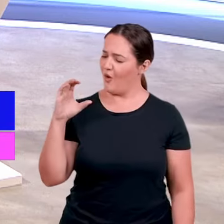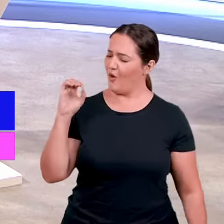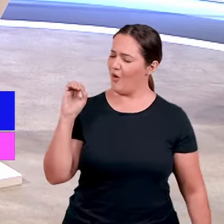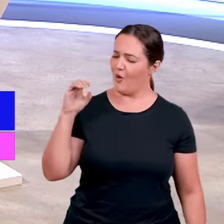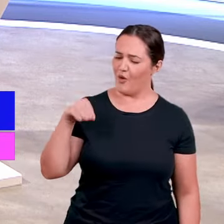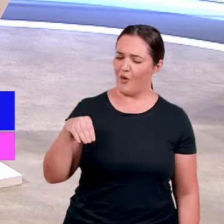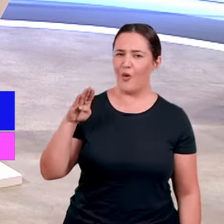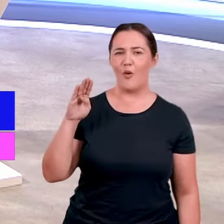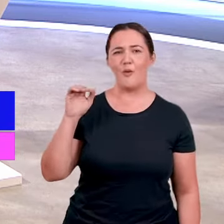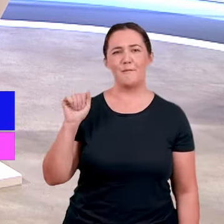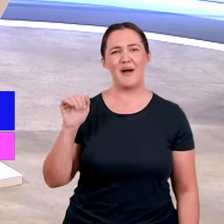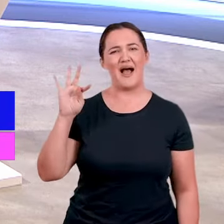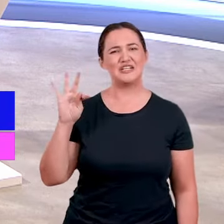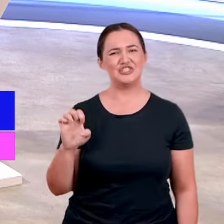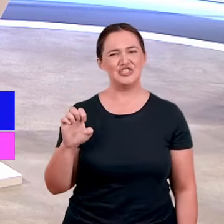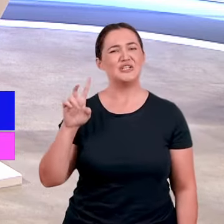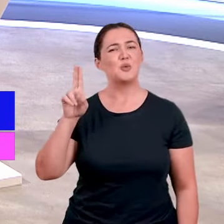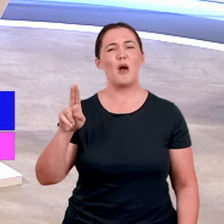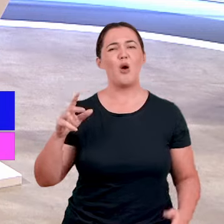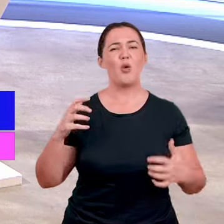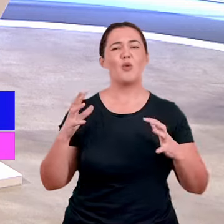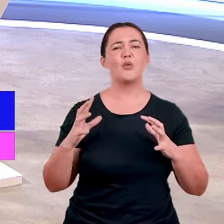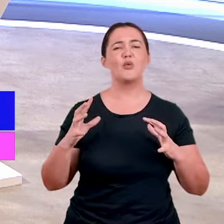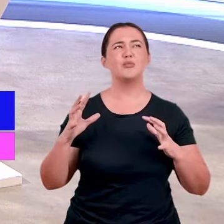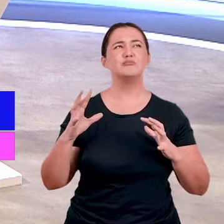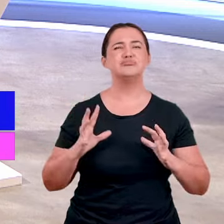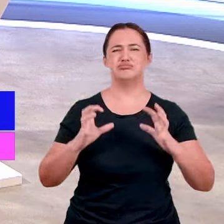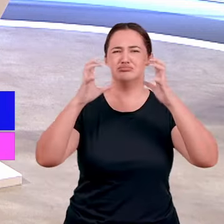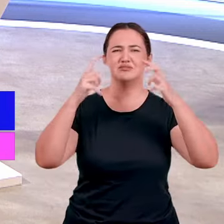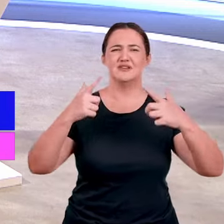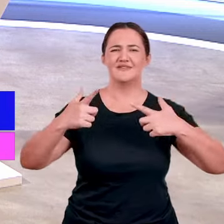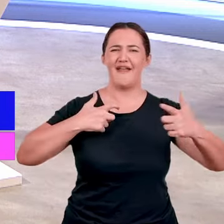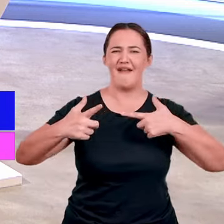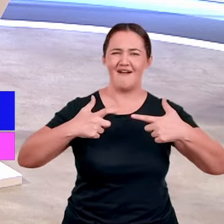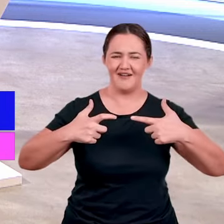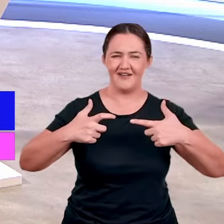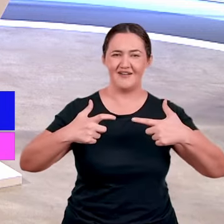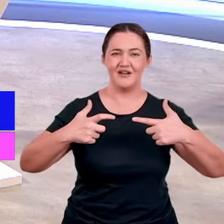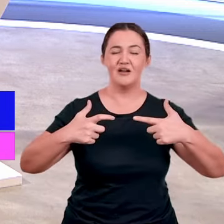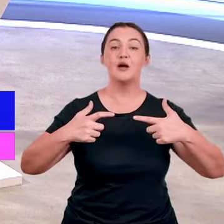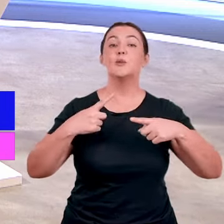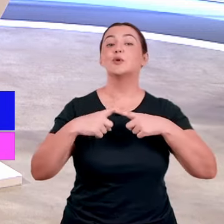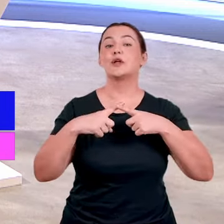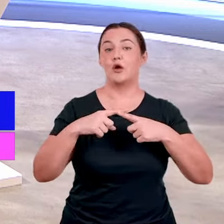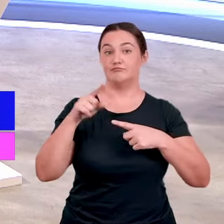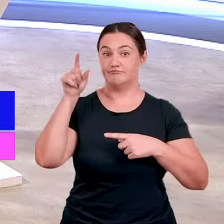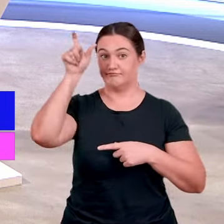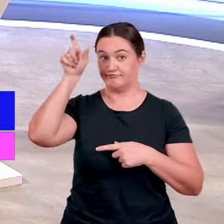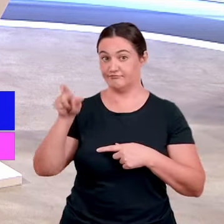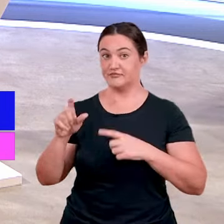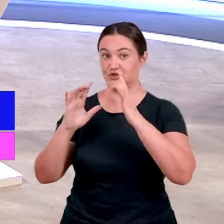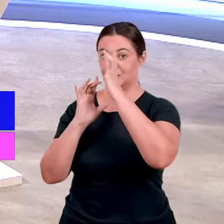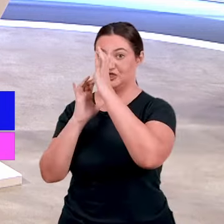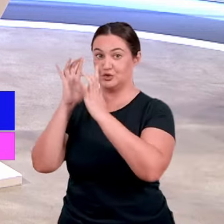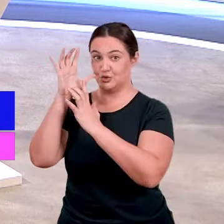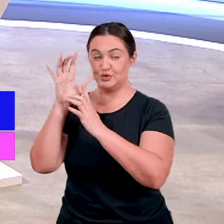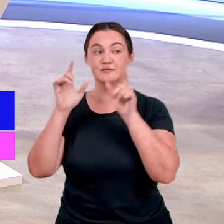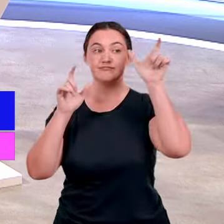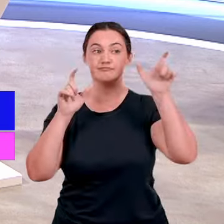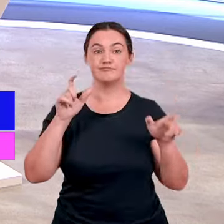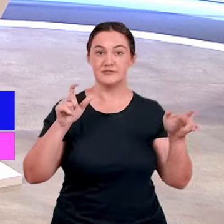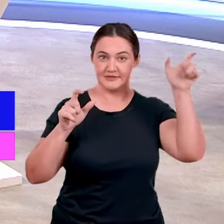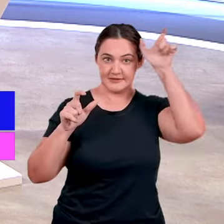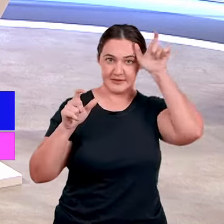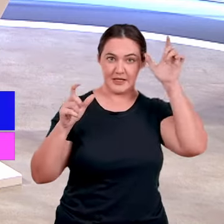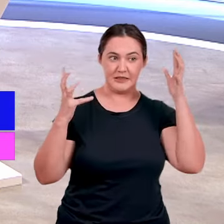é que nós já sabemos o resultado final. A guerra já está ganha. Jesus Cristo, na cruz